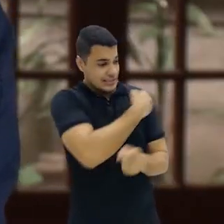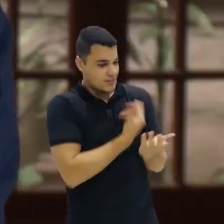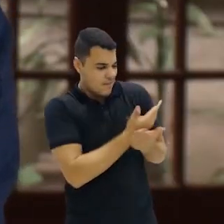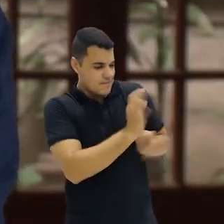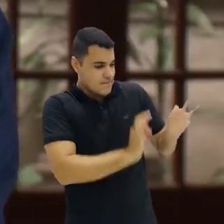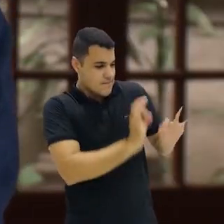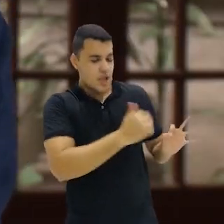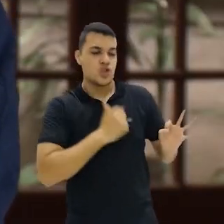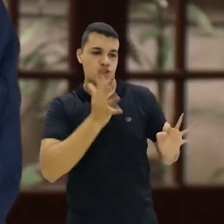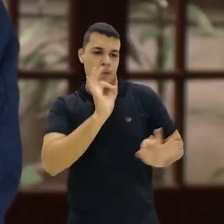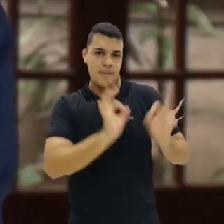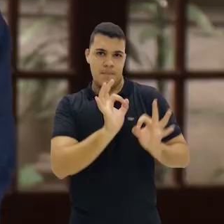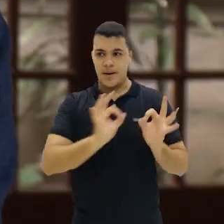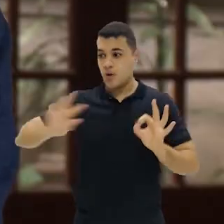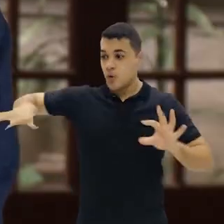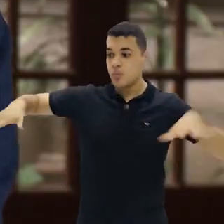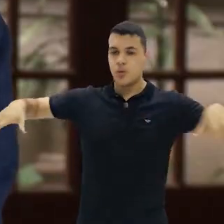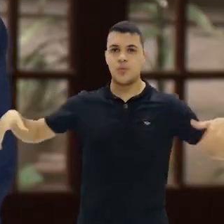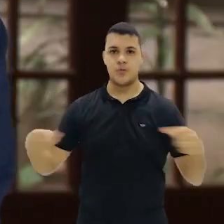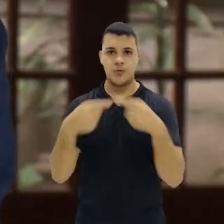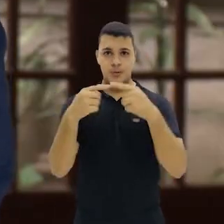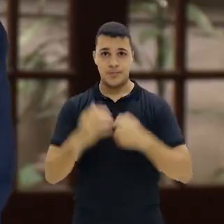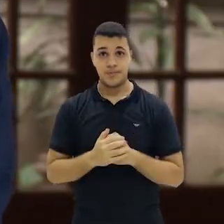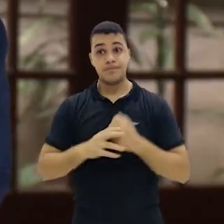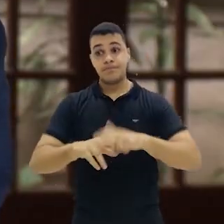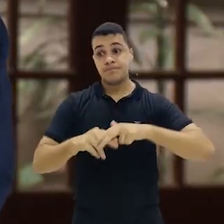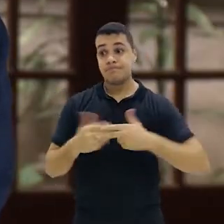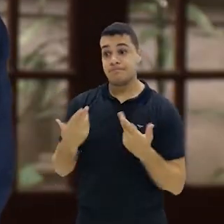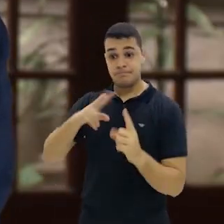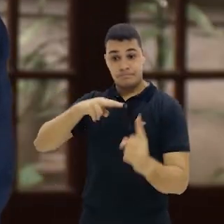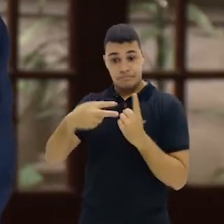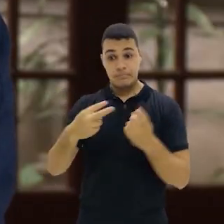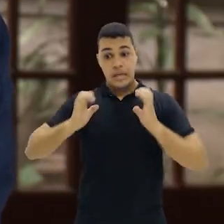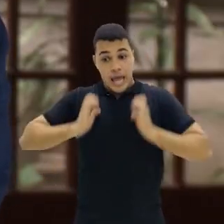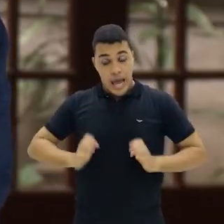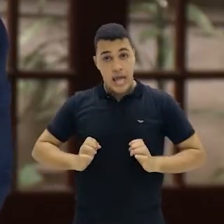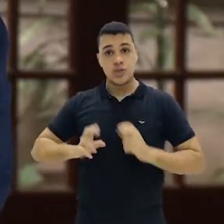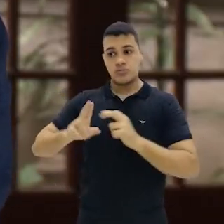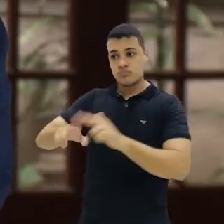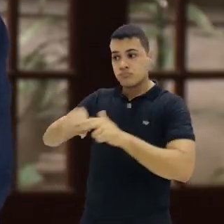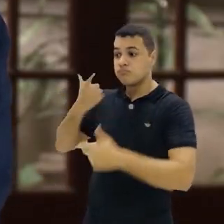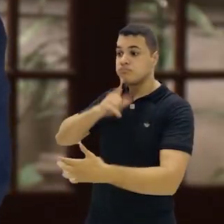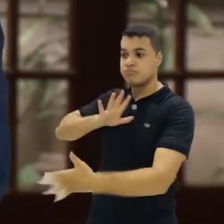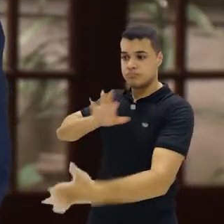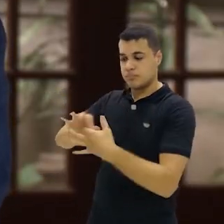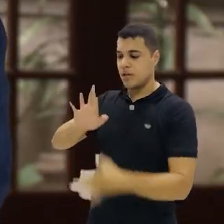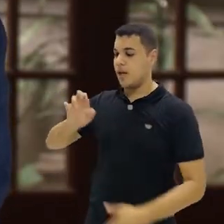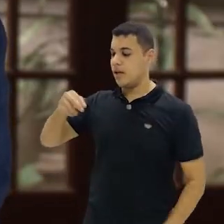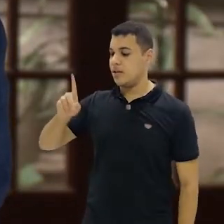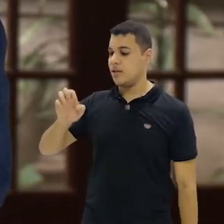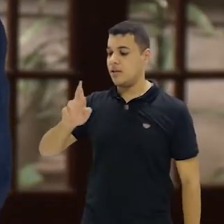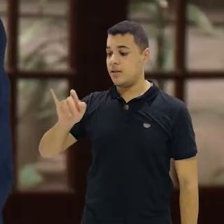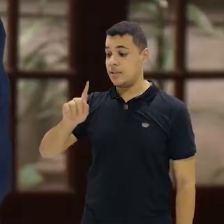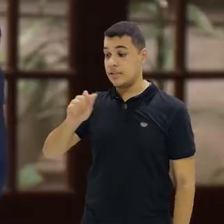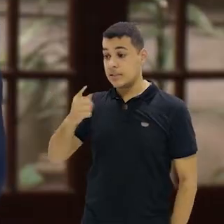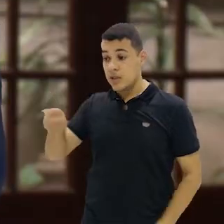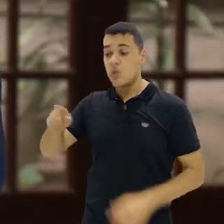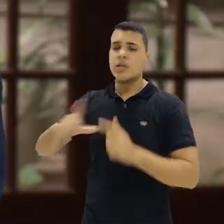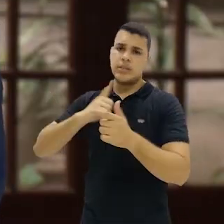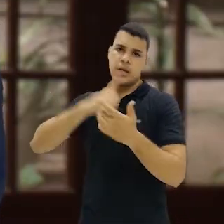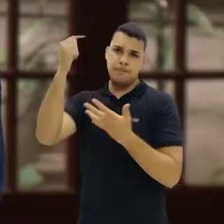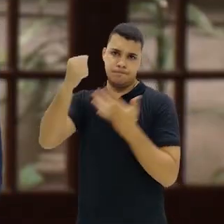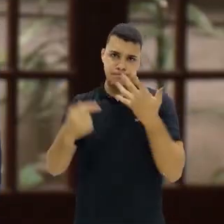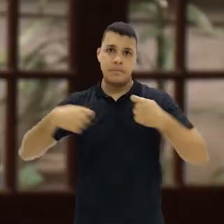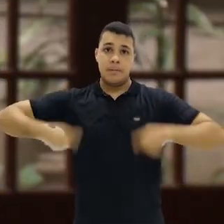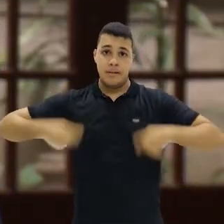uma randomização, algumas condições são necessárias. Por exemplo, esses estudos só se